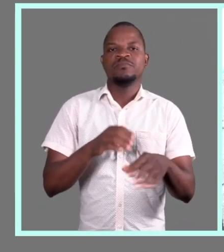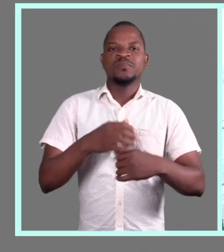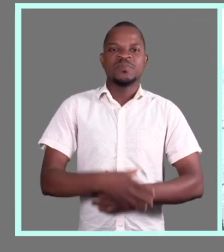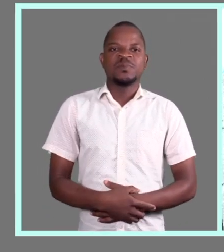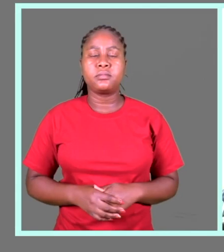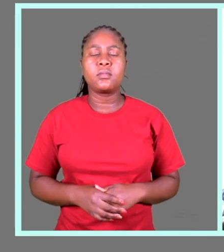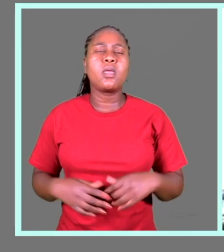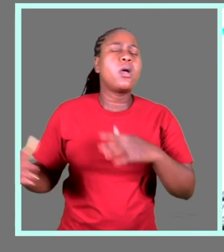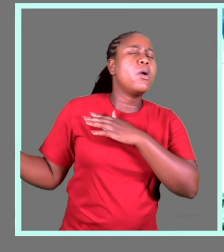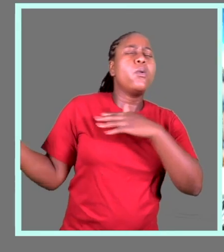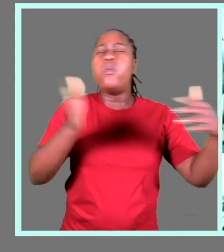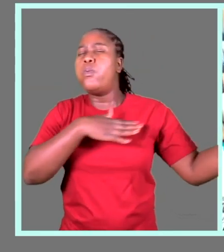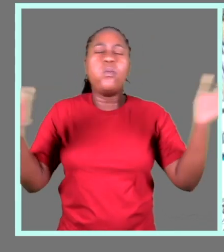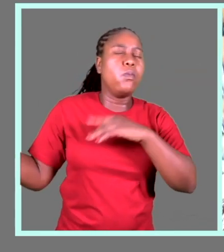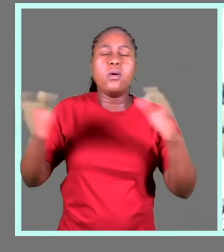serviço.